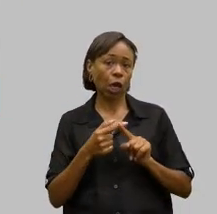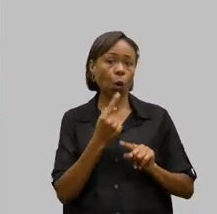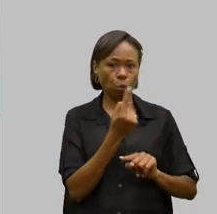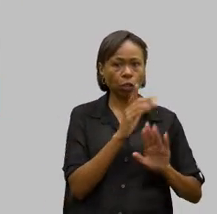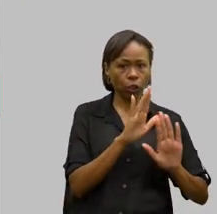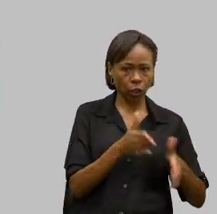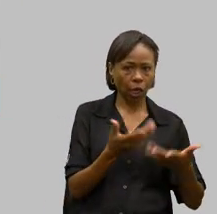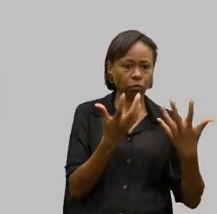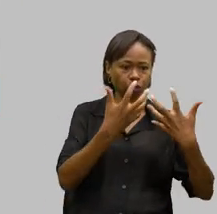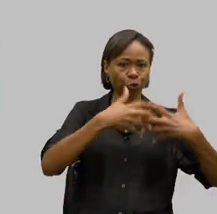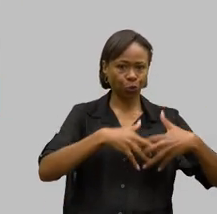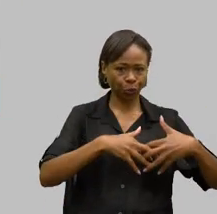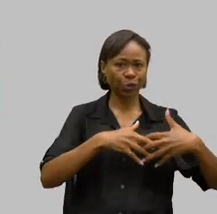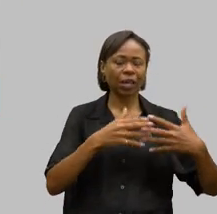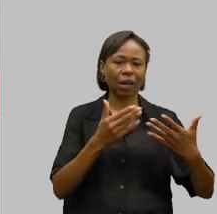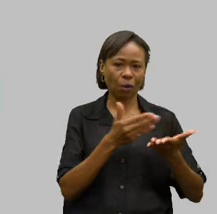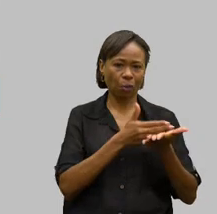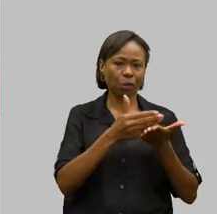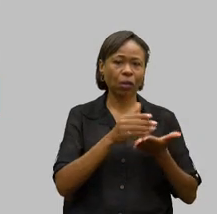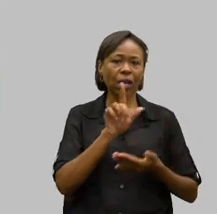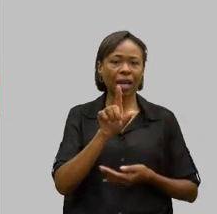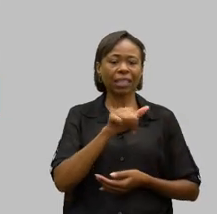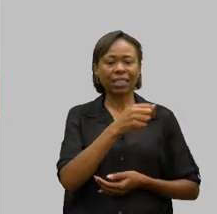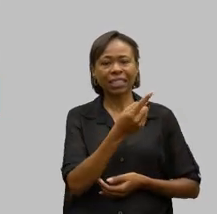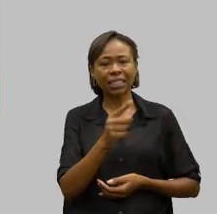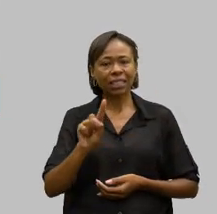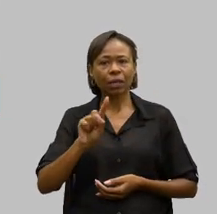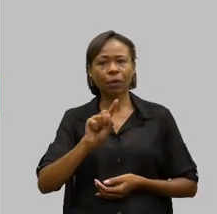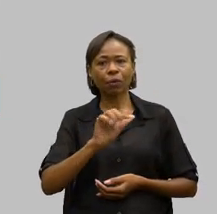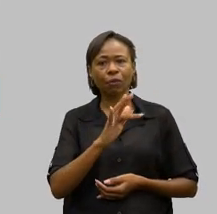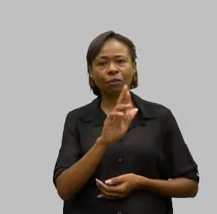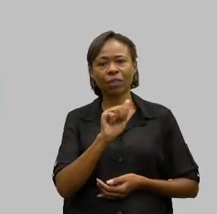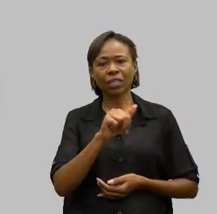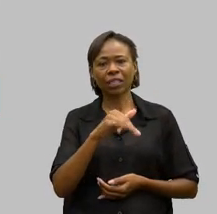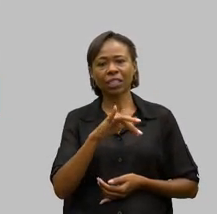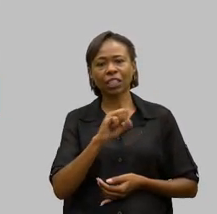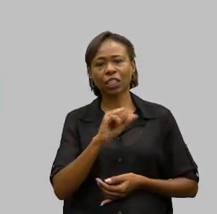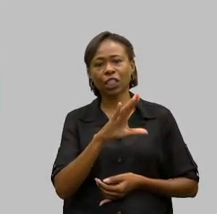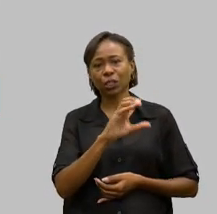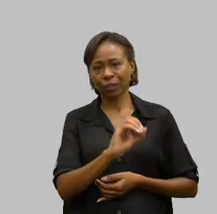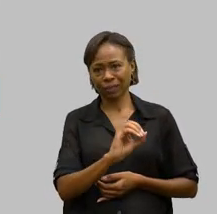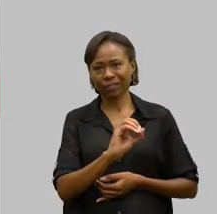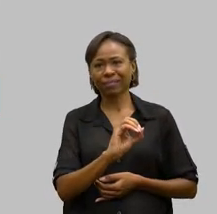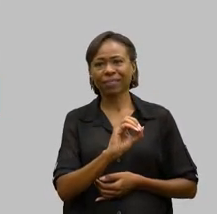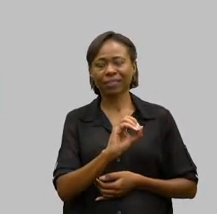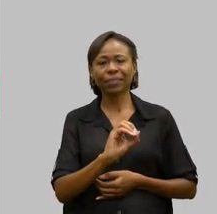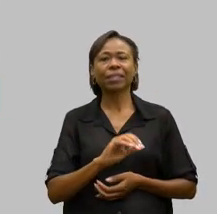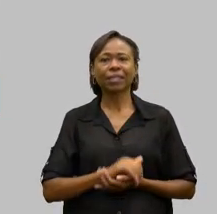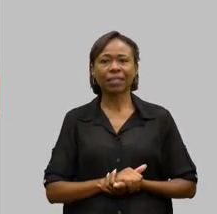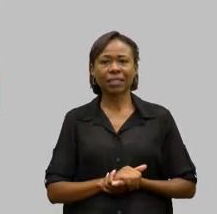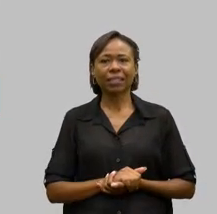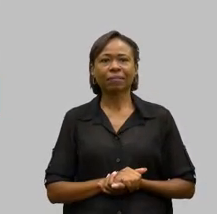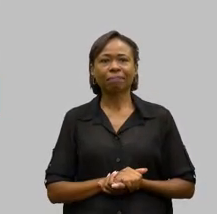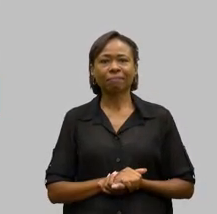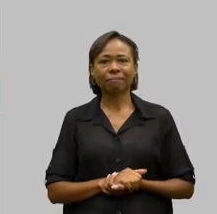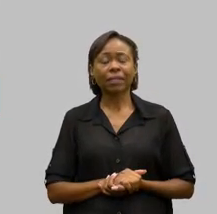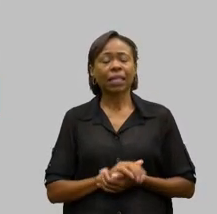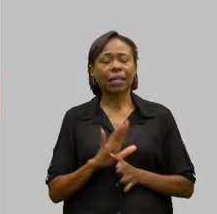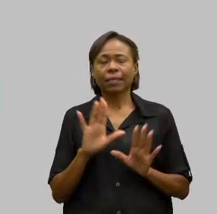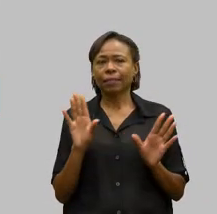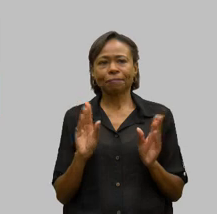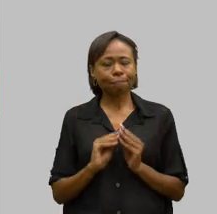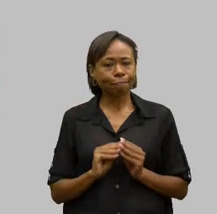lá na escola também, do São Francisco, com a competente diretora, a Cleide. Enfim,